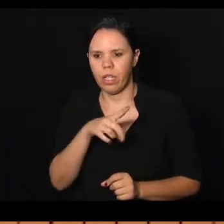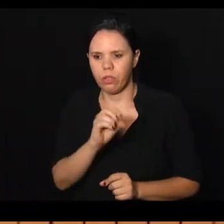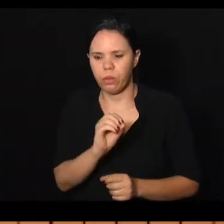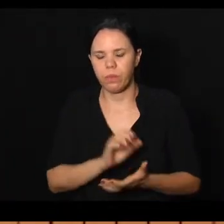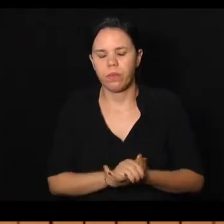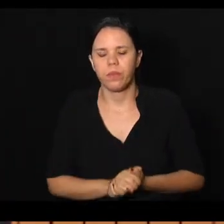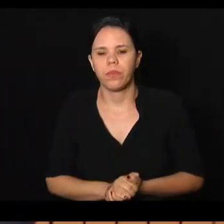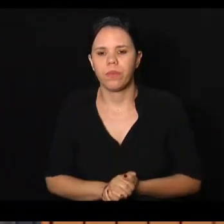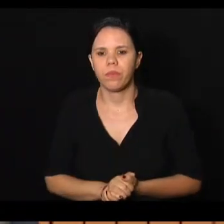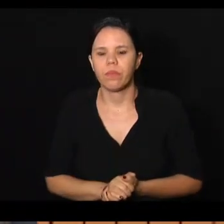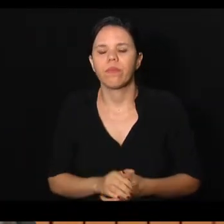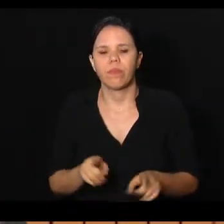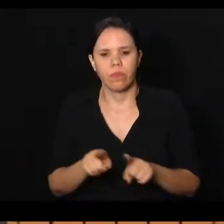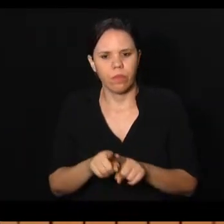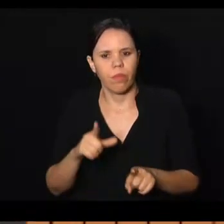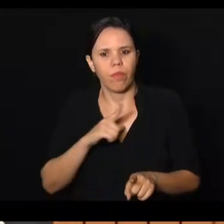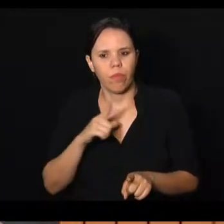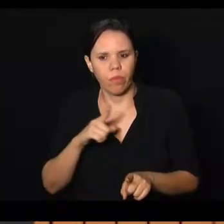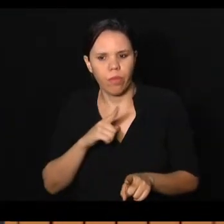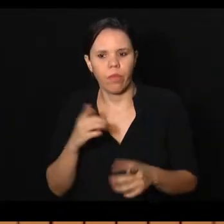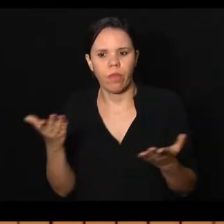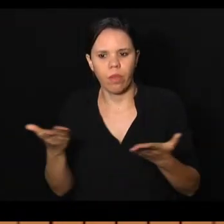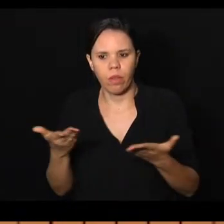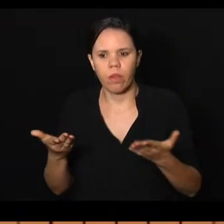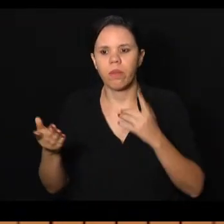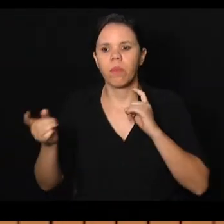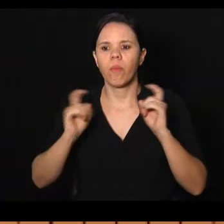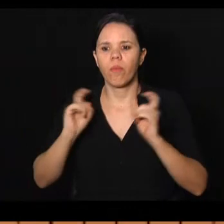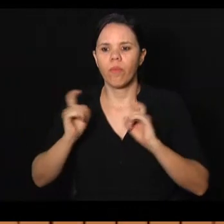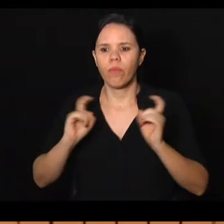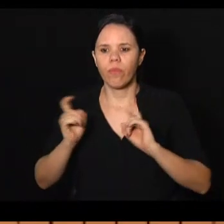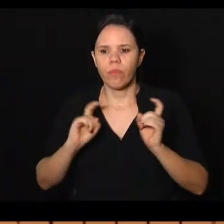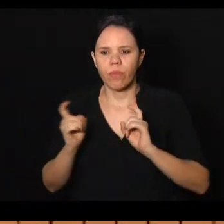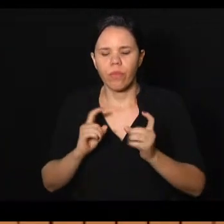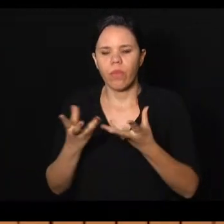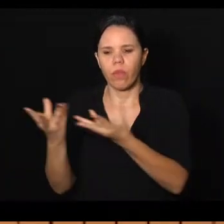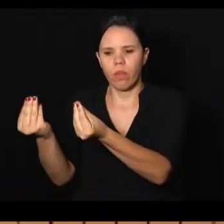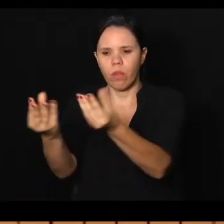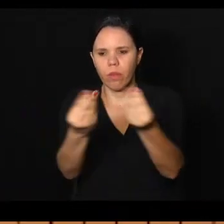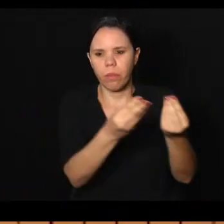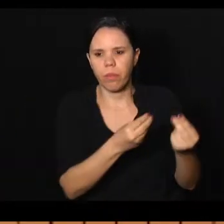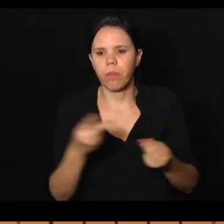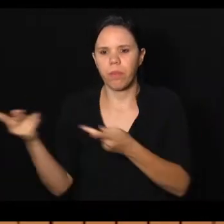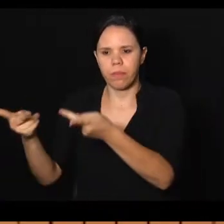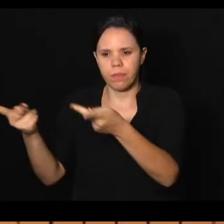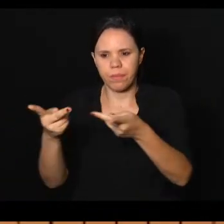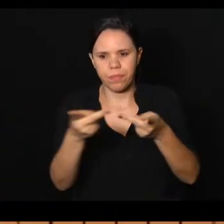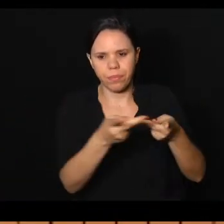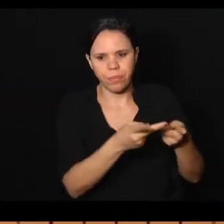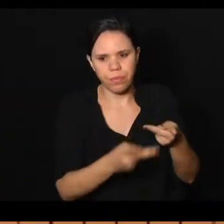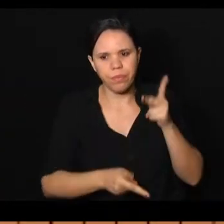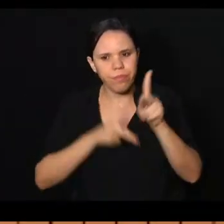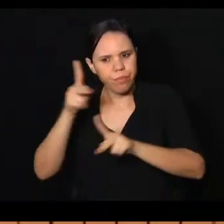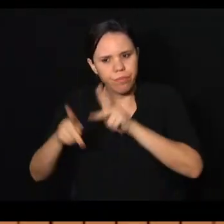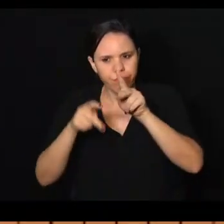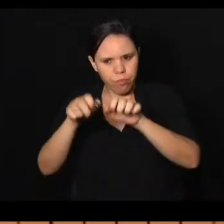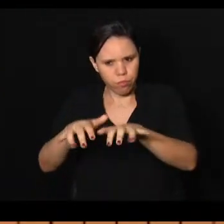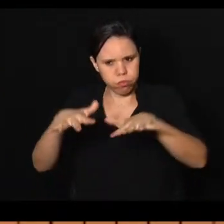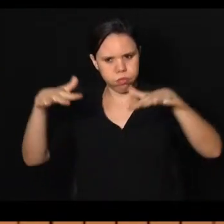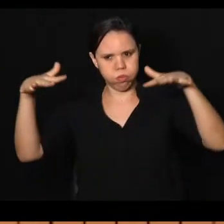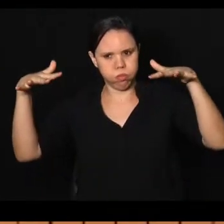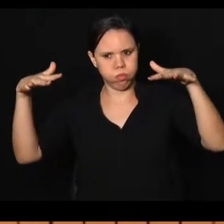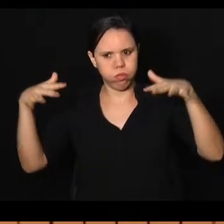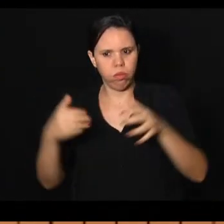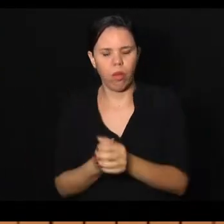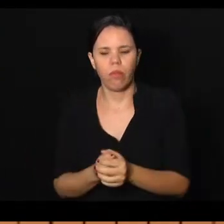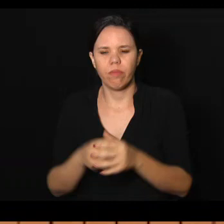nós temos aqui, abrilhantando a nossa reunião, muitos convidados, muitas pessoas,